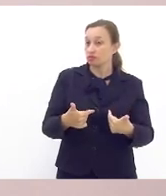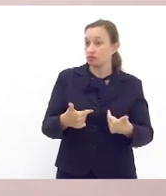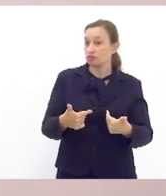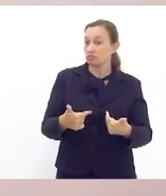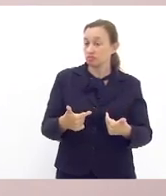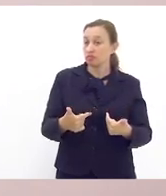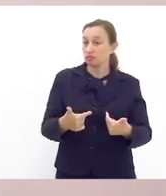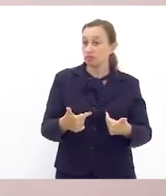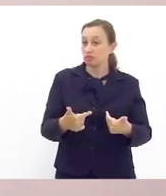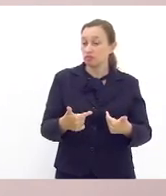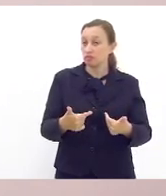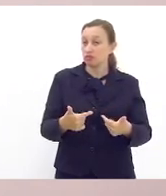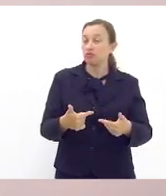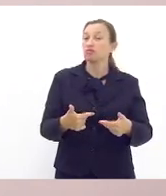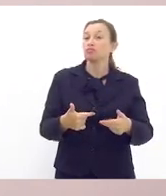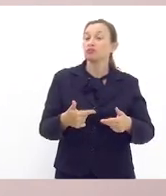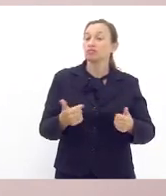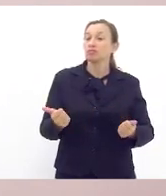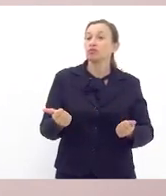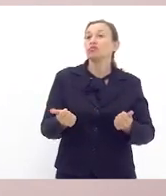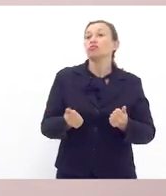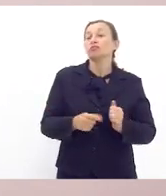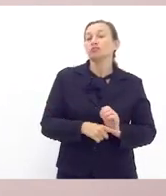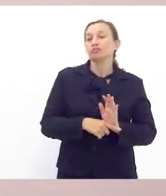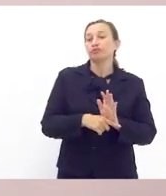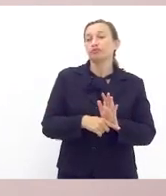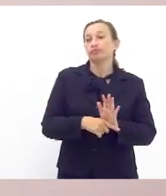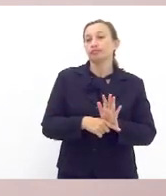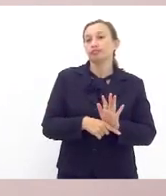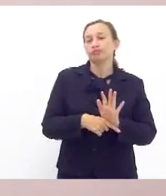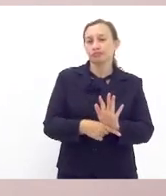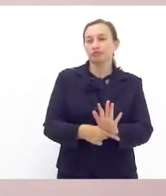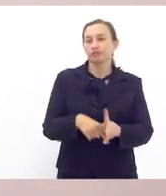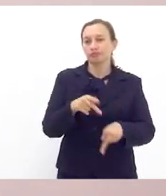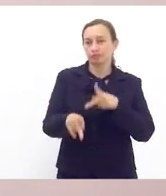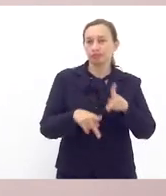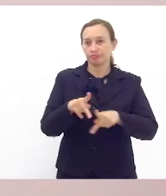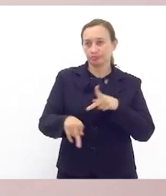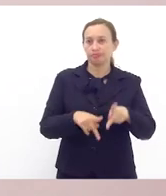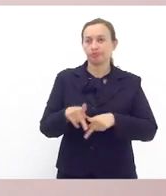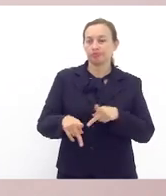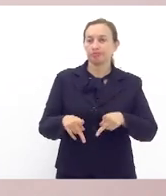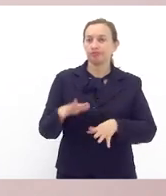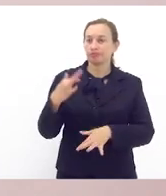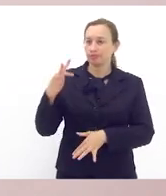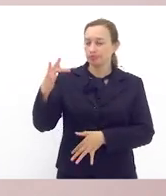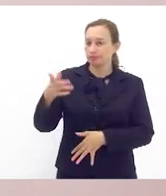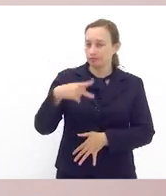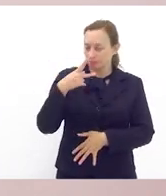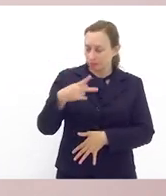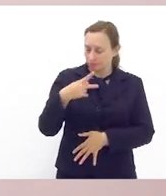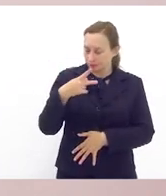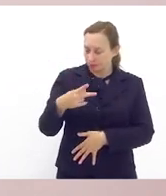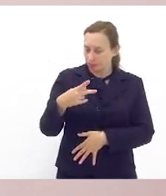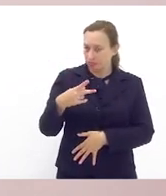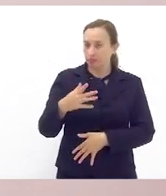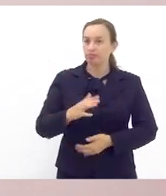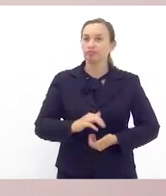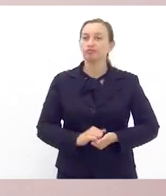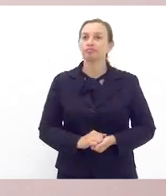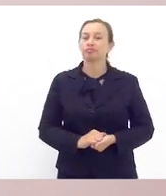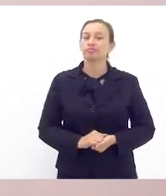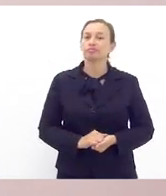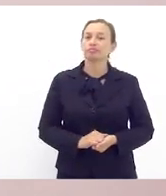usuários da rede Uma Breve fala só para posicionar